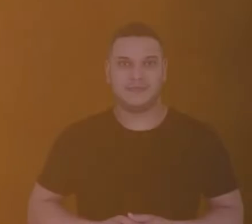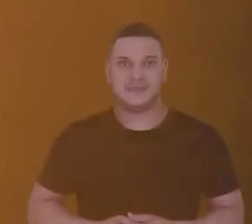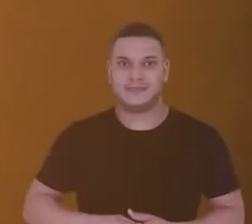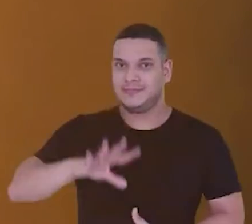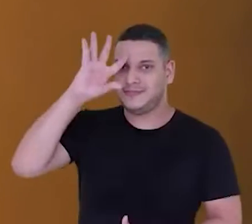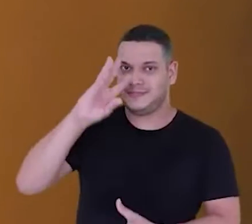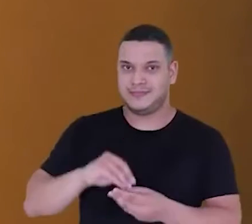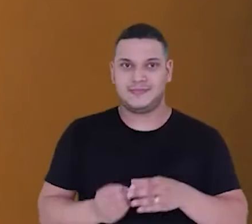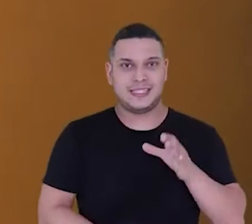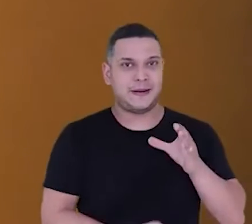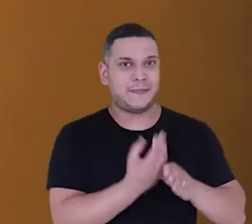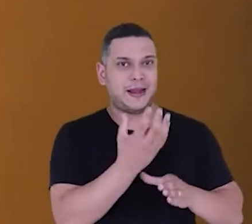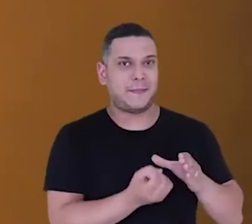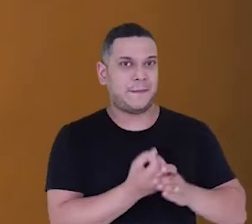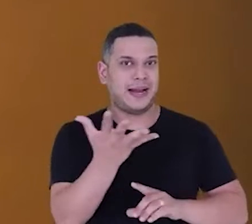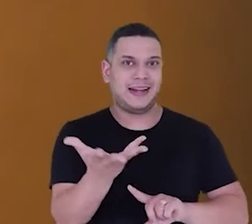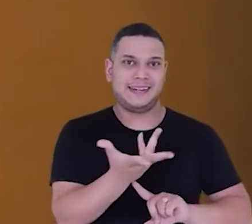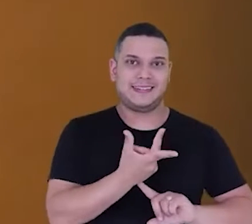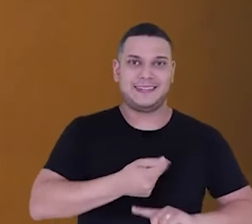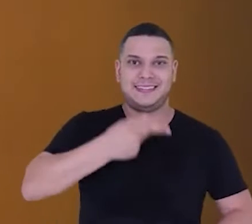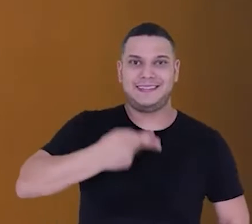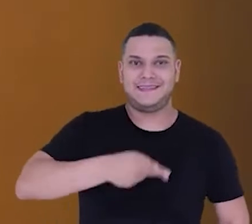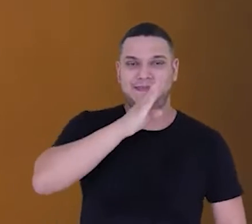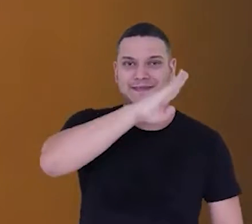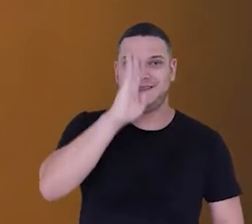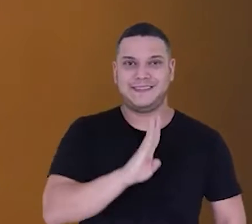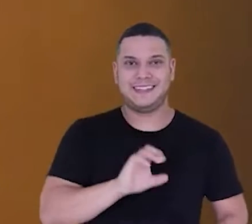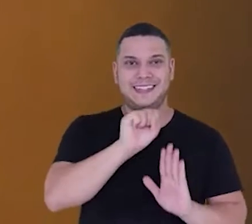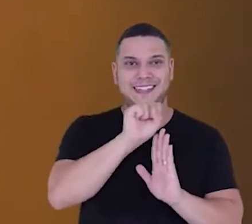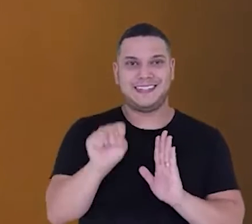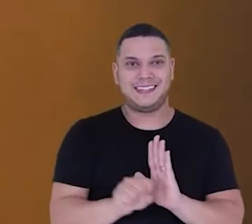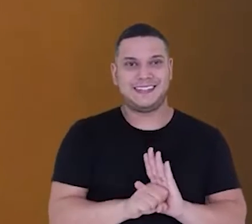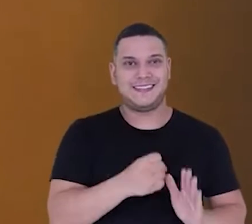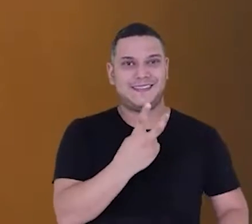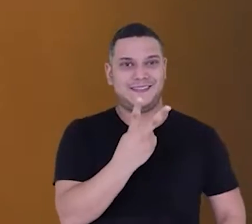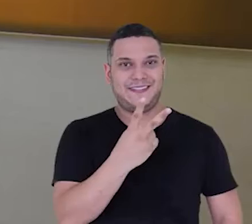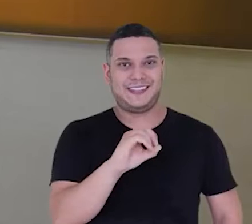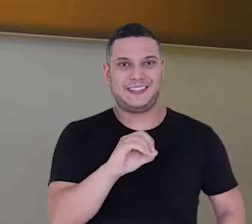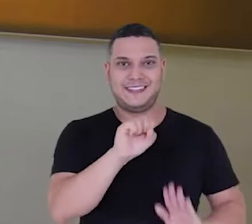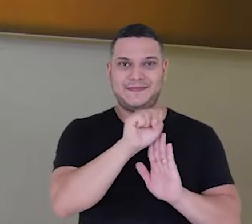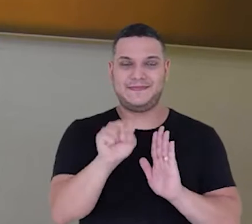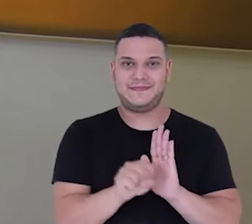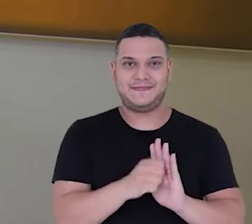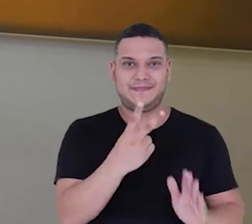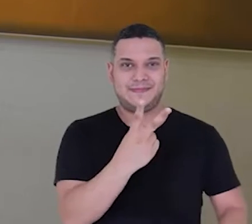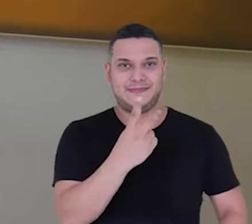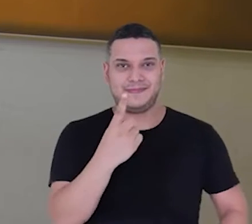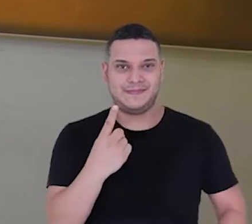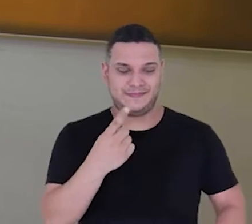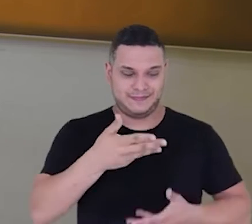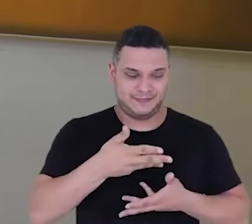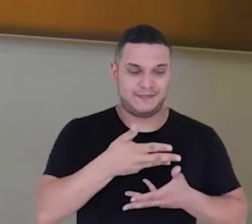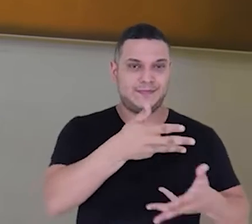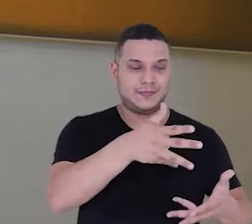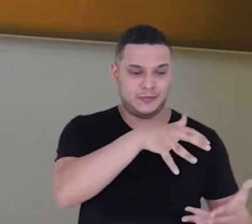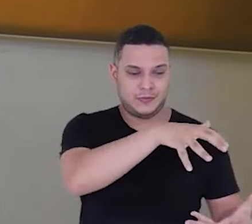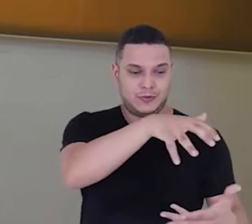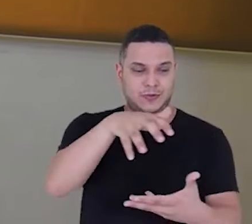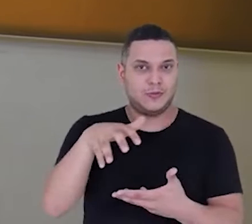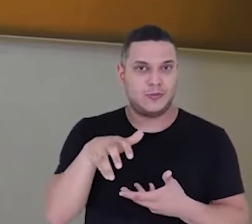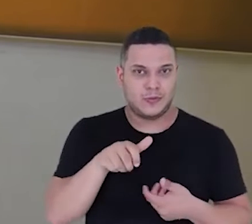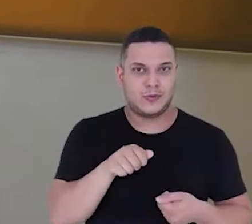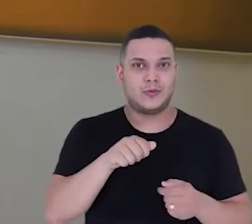Então, a gente pode entender que a produção dos artistas brasileiros do século 20 e 21 são convites para olhar o mundo a partir